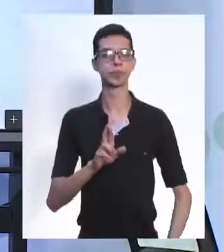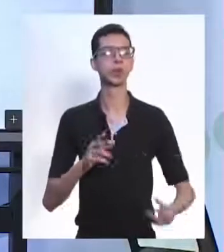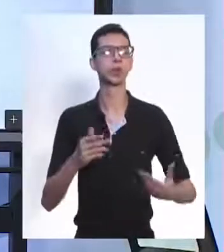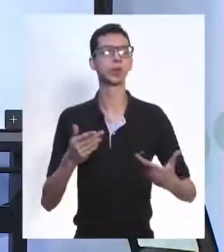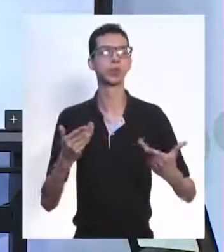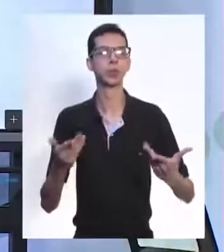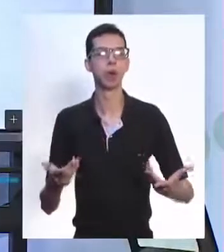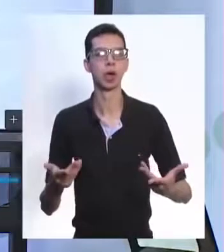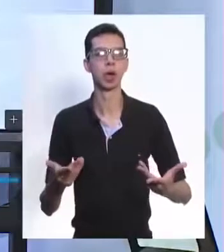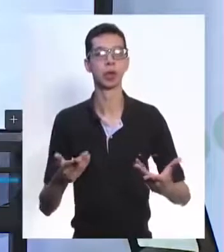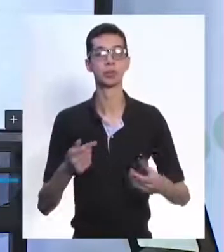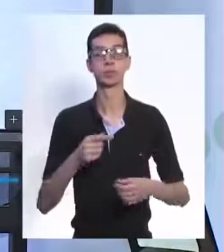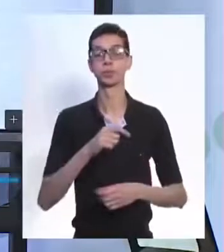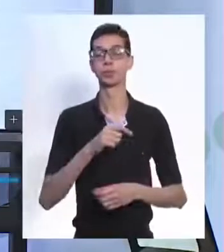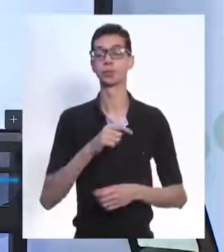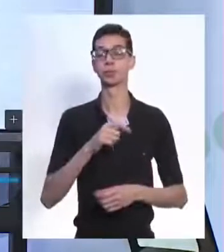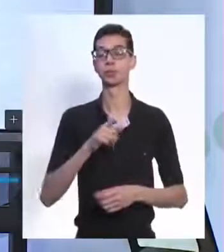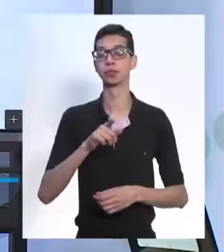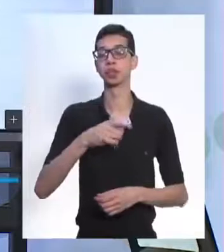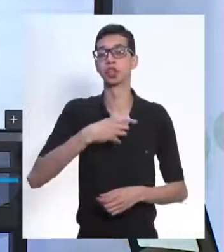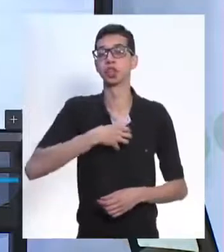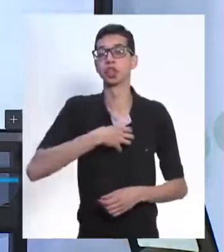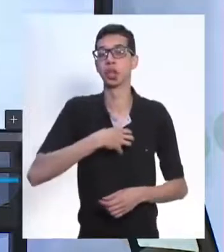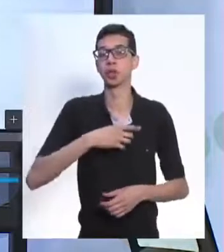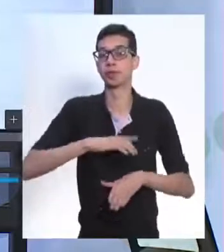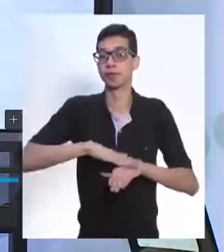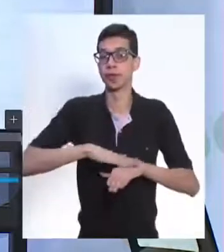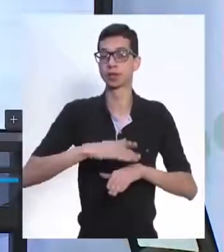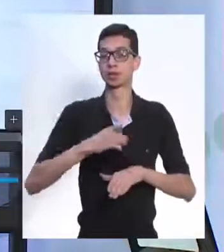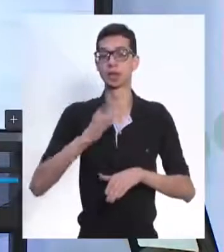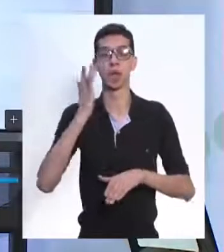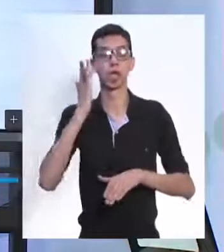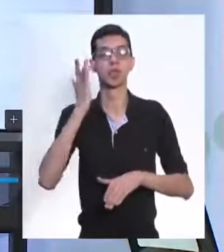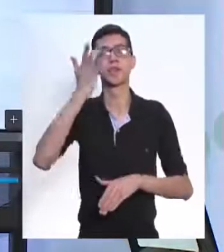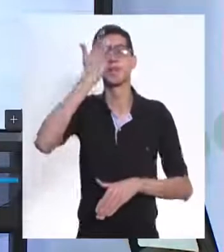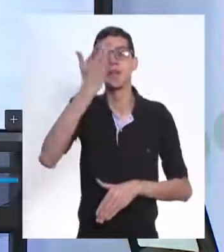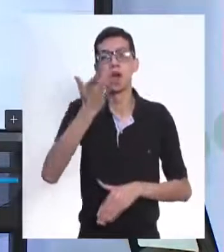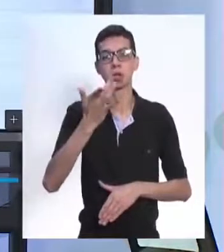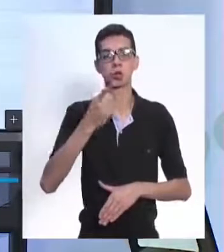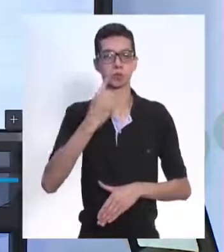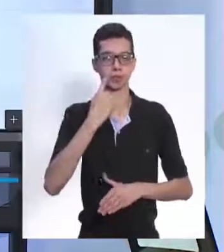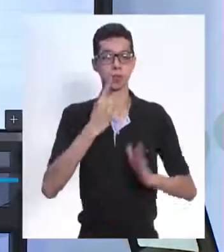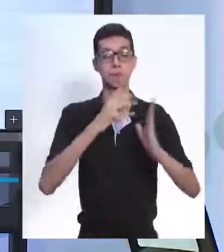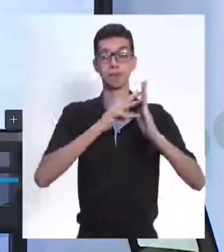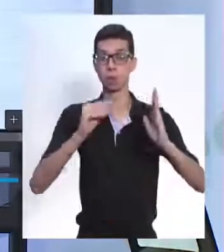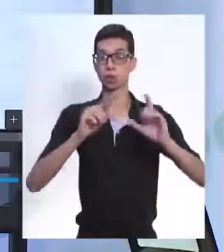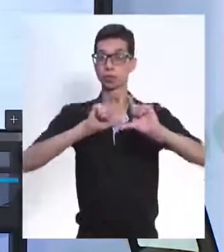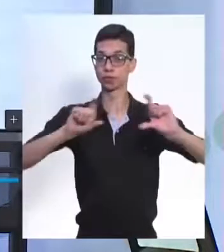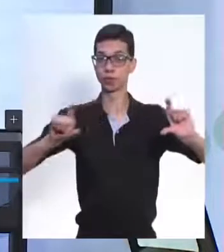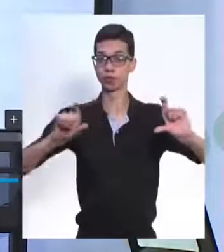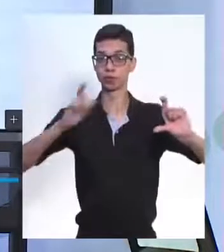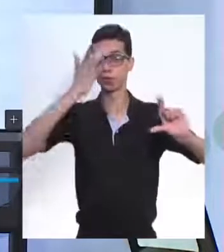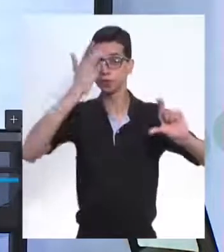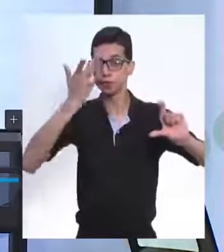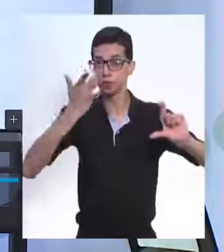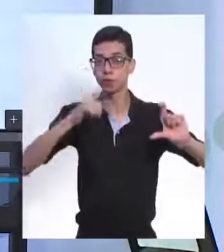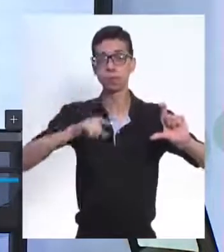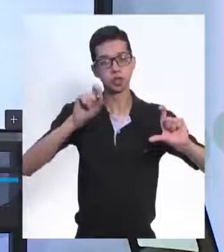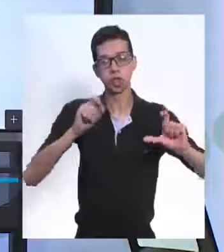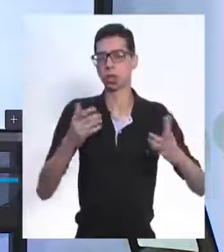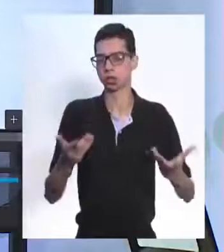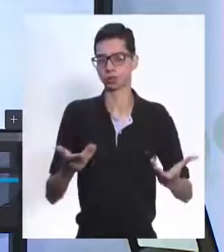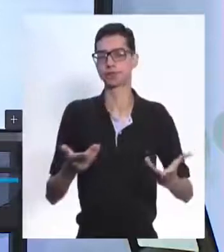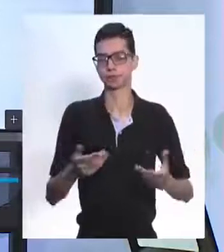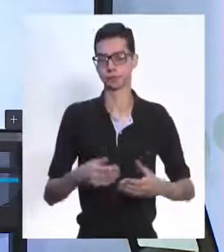viável. Escolha o que você achar mais fácil. O que vocês têm que entender? O que é o correto primeiro. Então, eu tenho que fazer